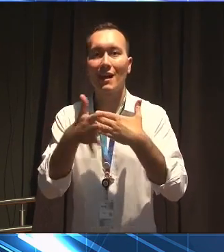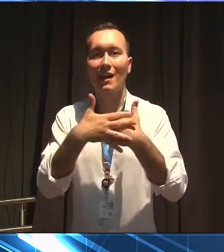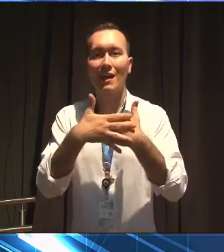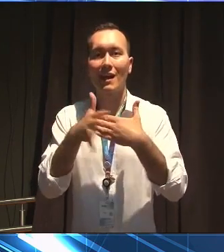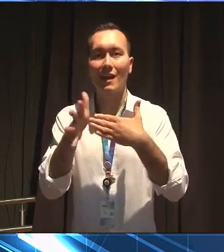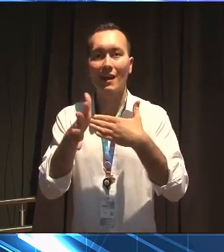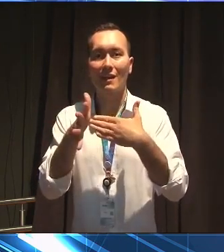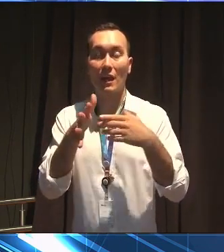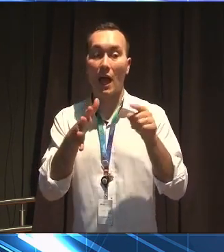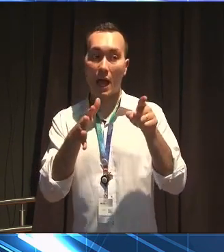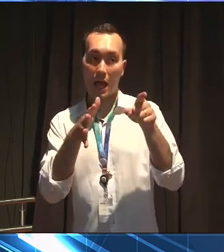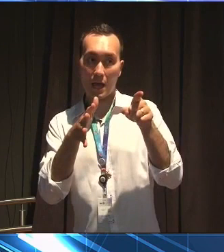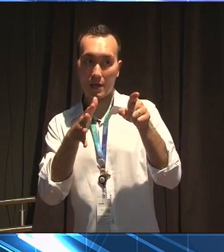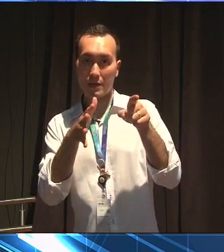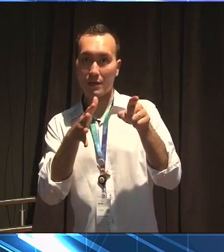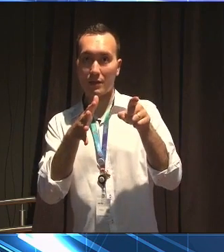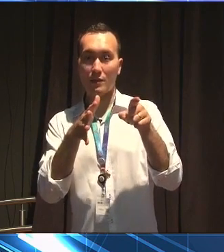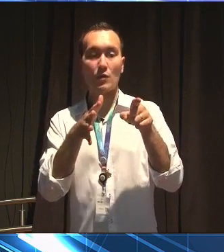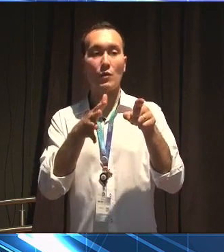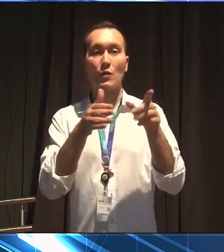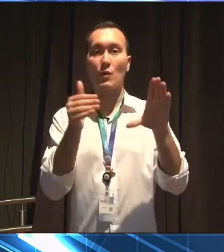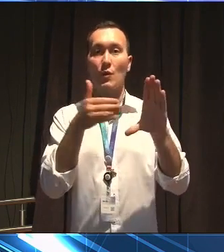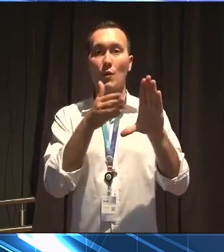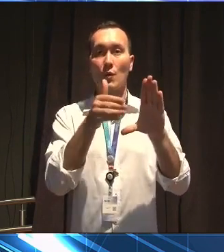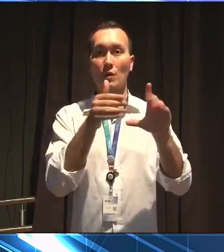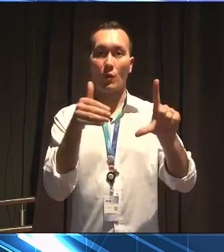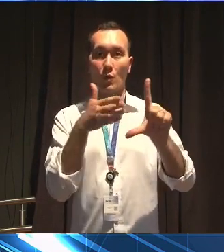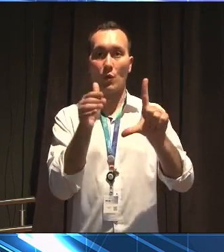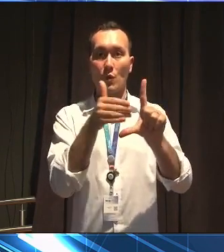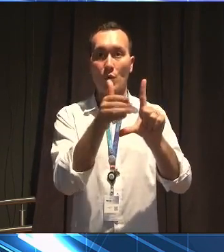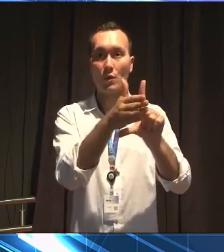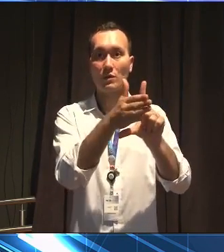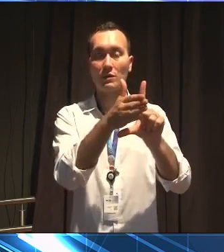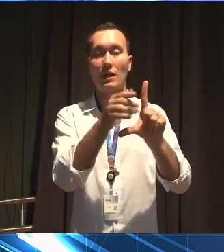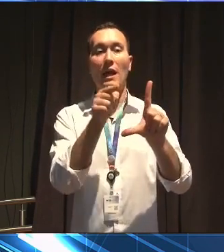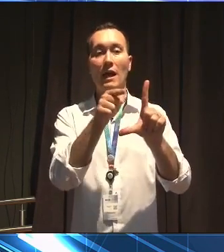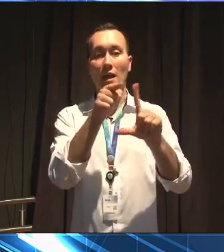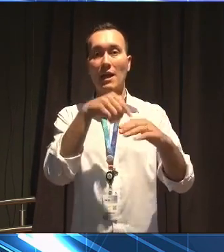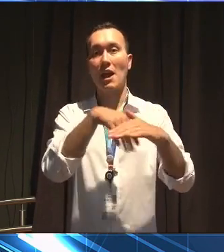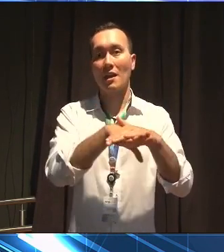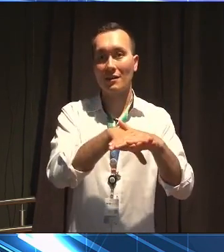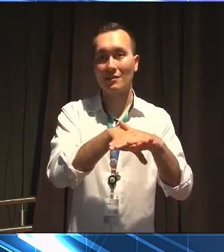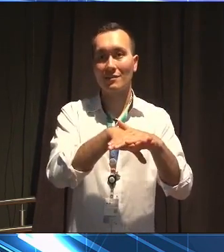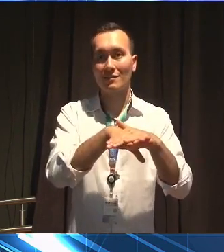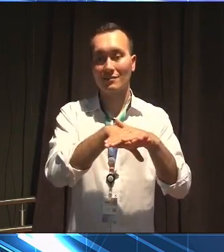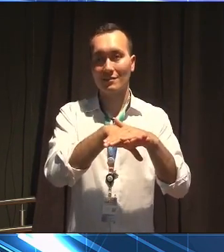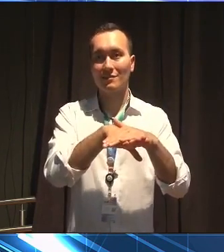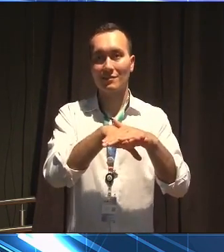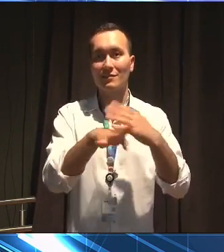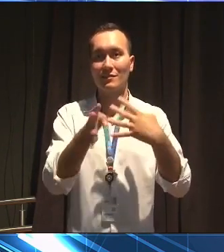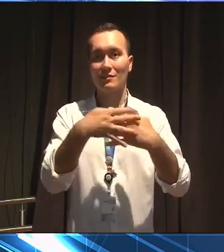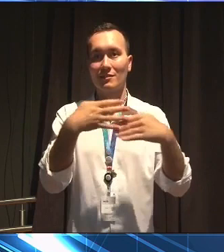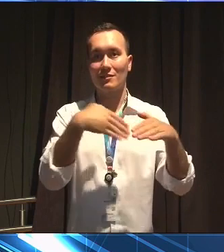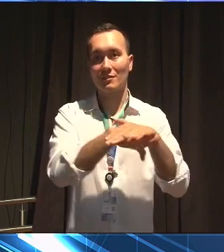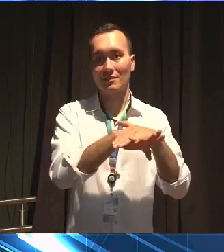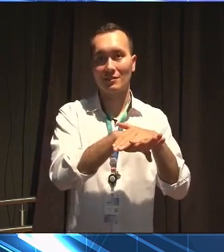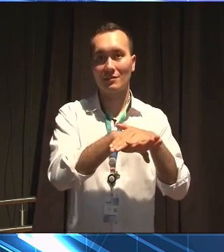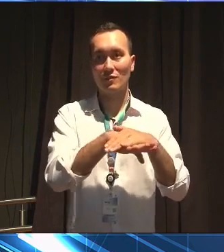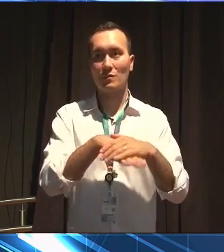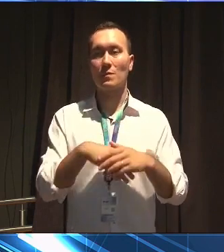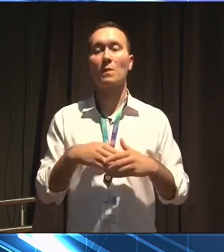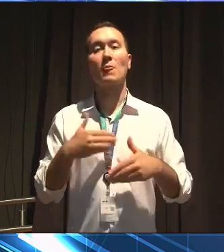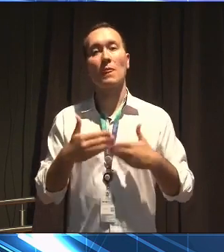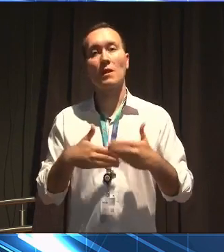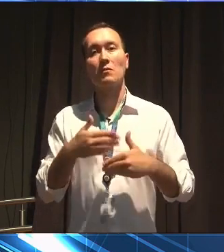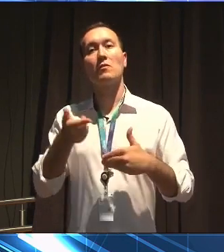o browser vai guardar, e eu, no meu front-end, não preciso me preocupar com cookie, porque o browser faz esse papel de ficar enviando essa informação toda